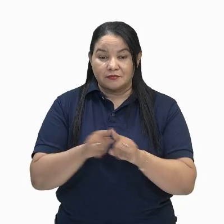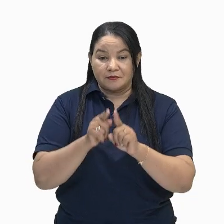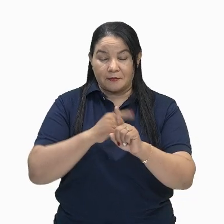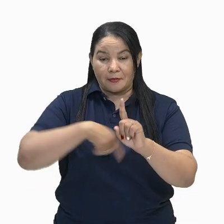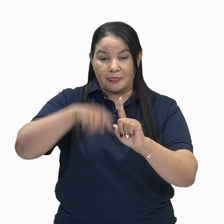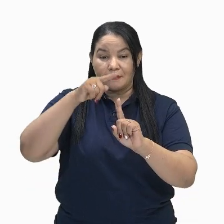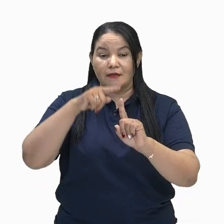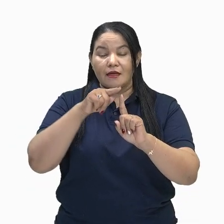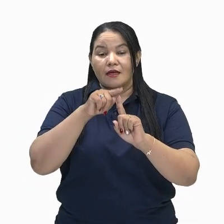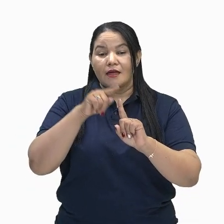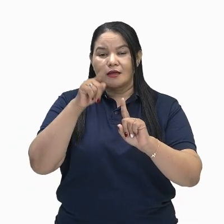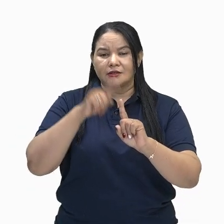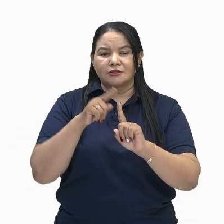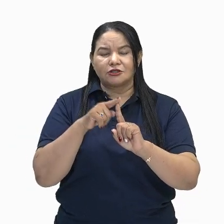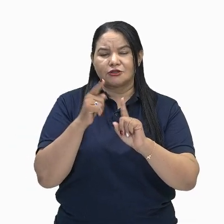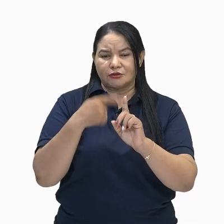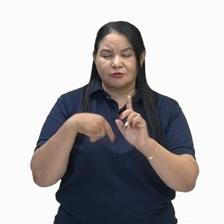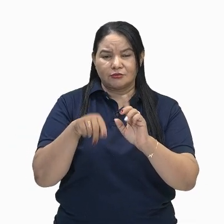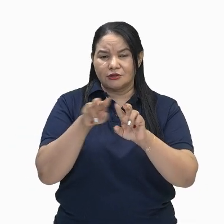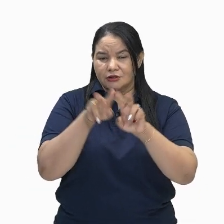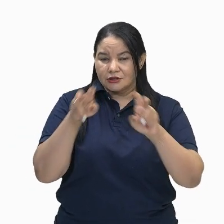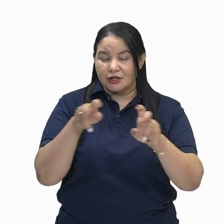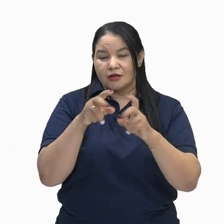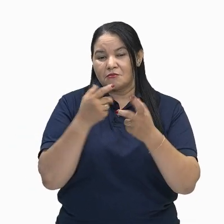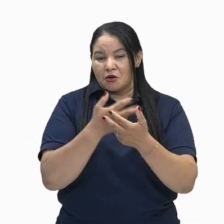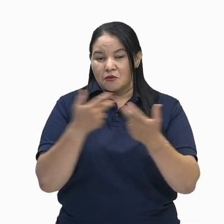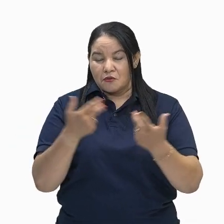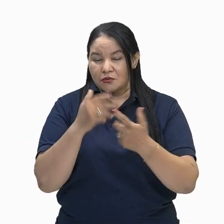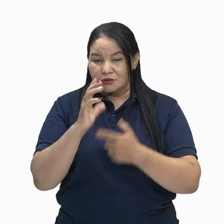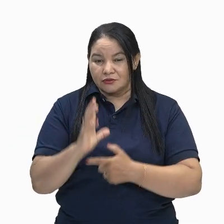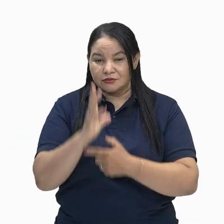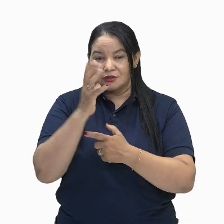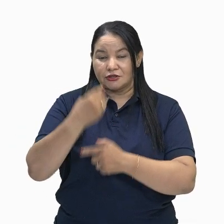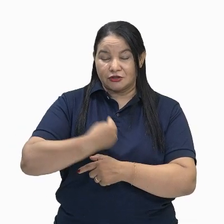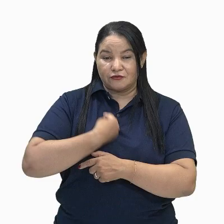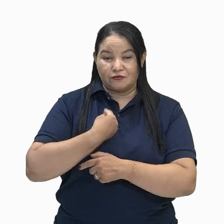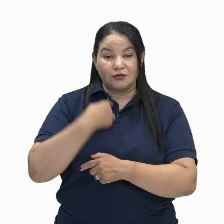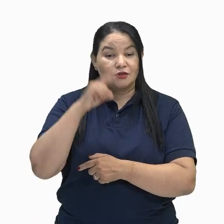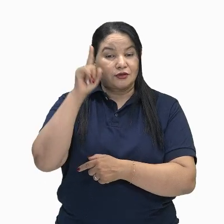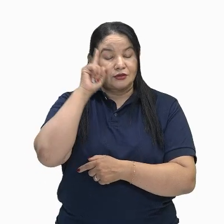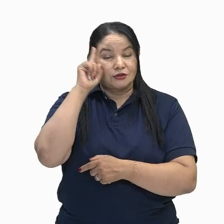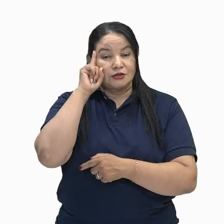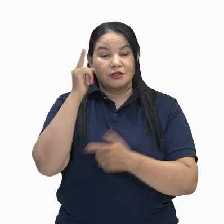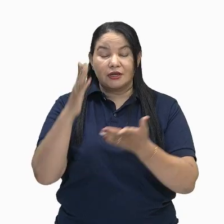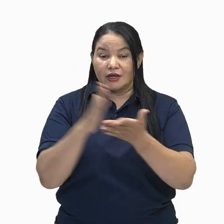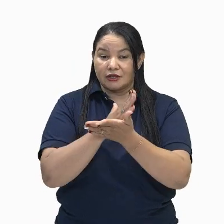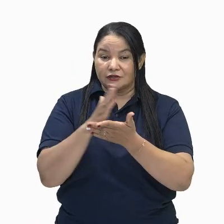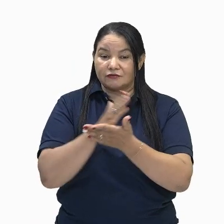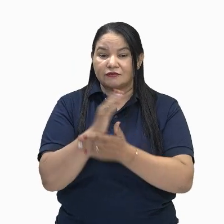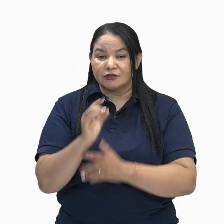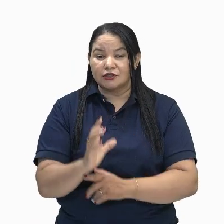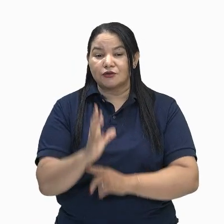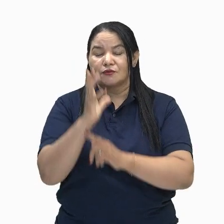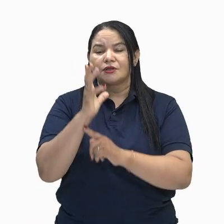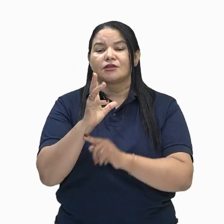do nosso cotidiano são coisas simples que ocorrem no nosso dia a dia e que muitas vezes